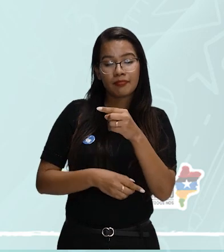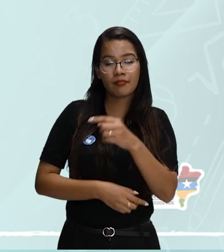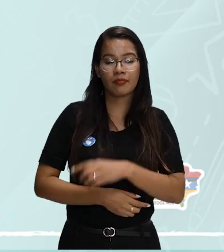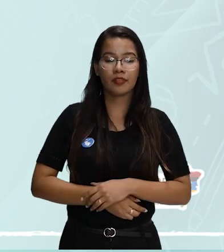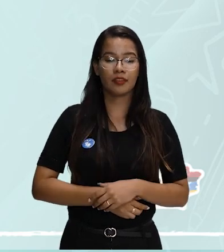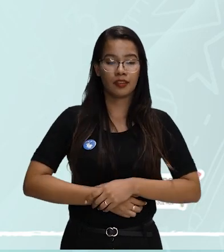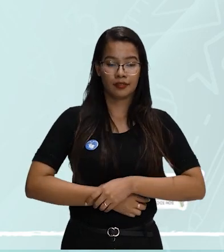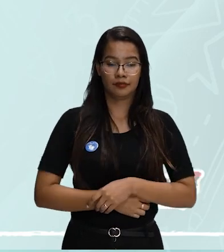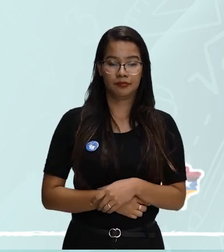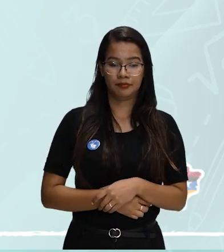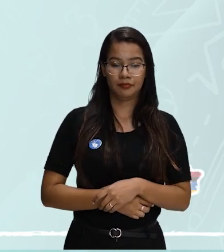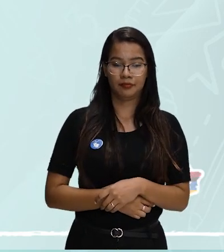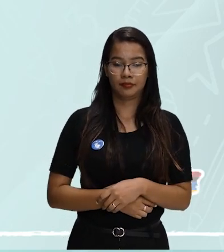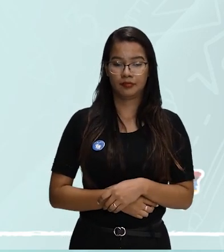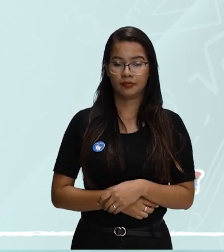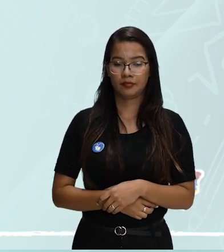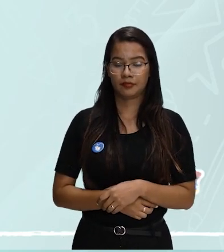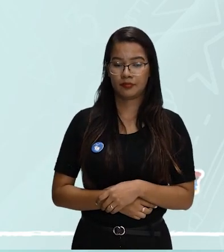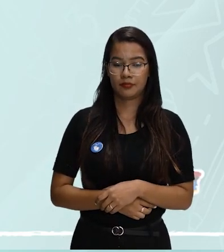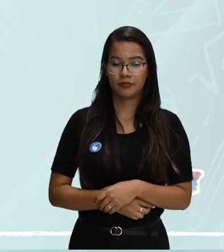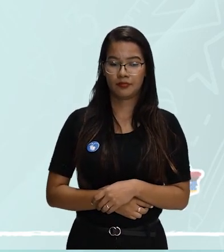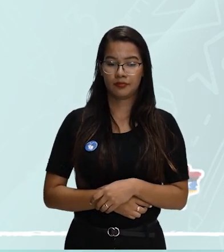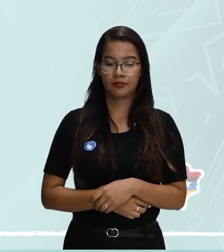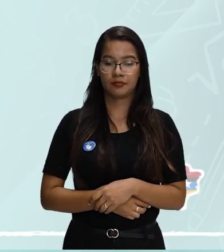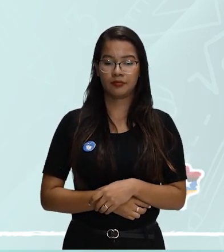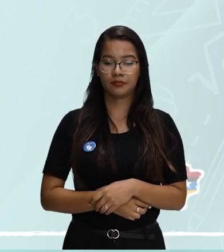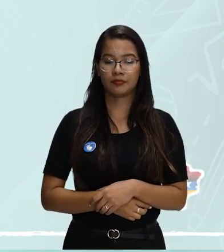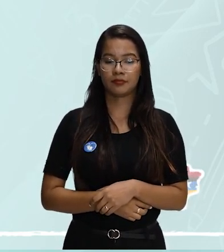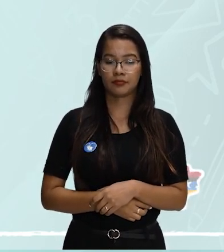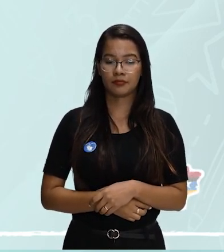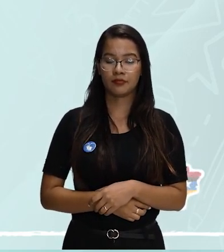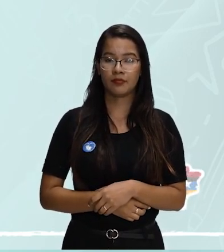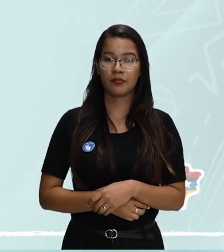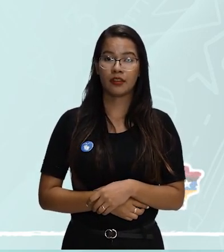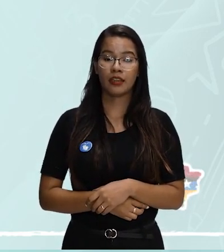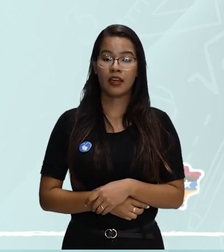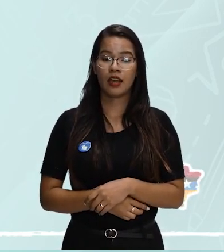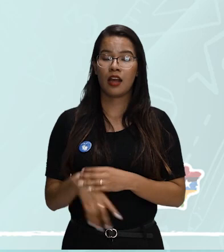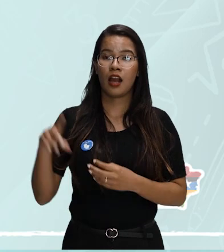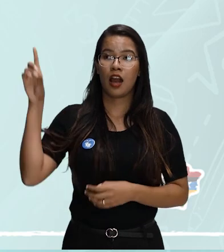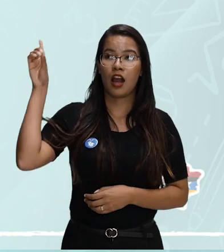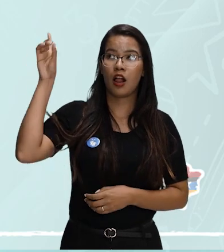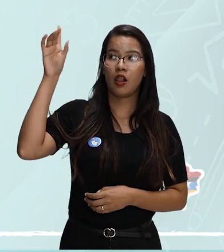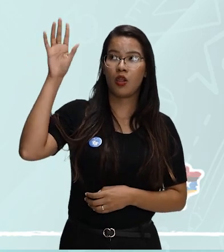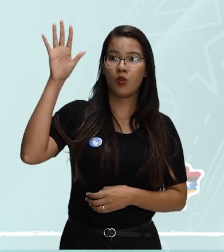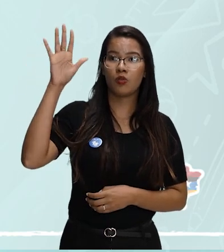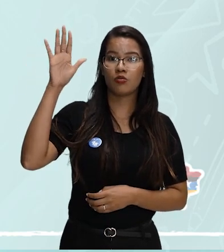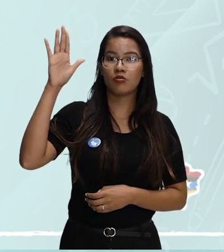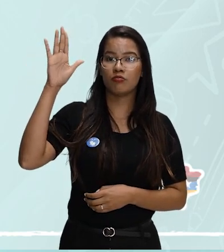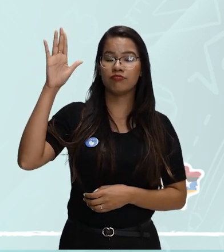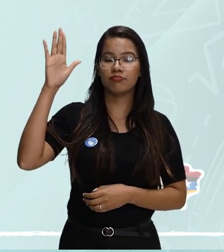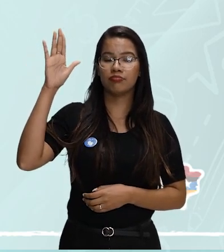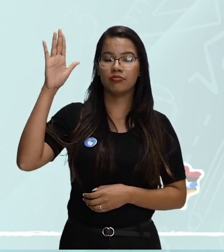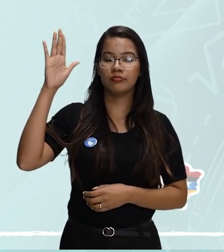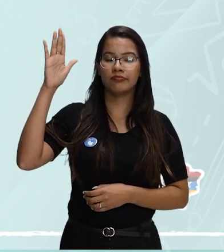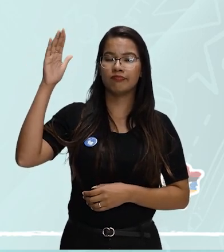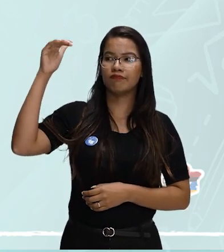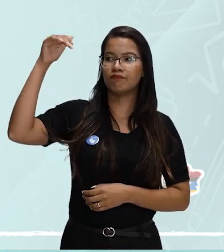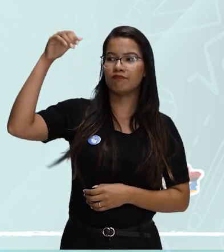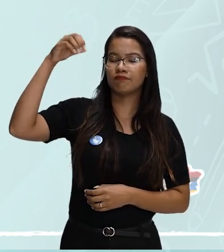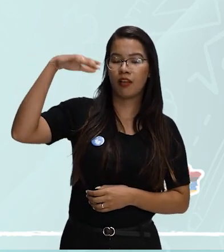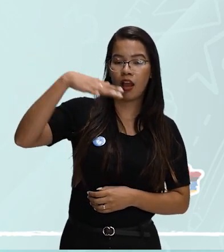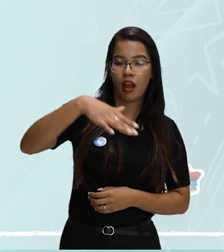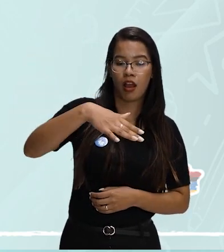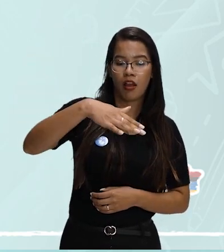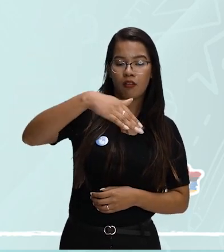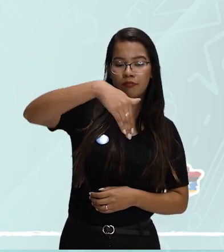apontando para o recipiente com a água e a luz proveniente da lanterna, ela sofre um desvio. É basicamente isso que você